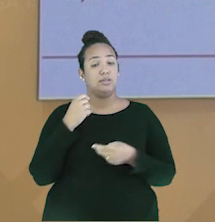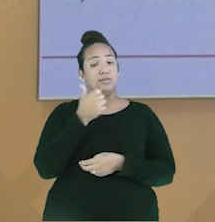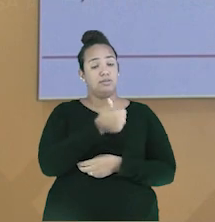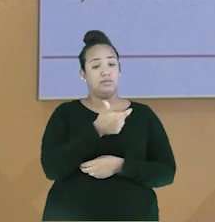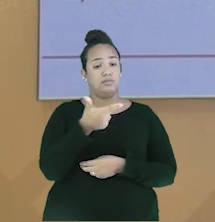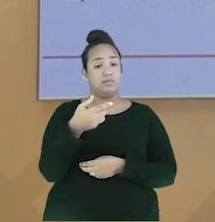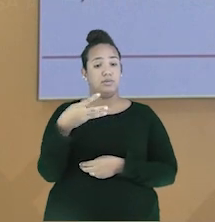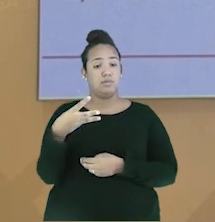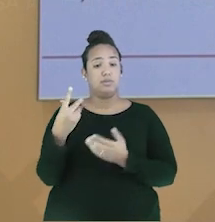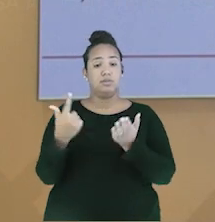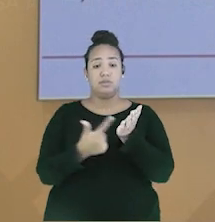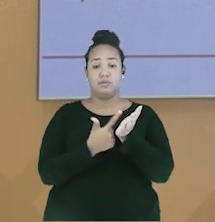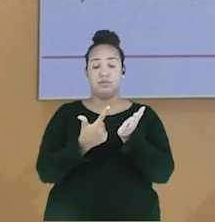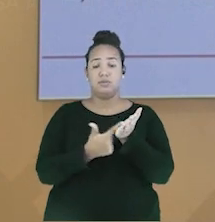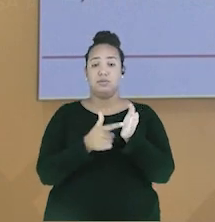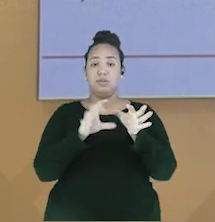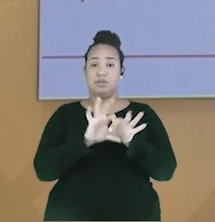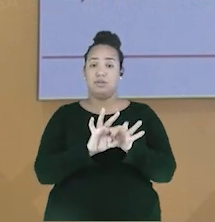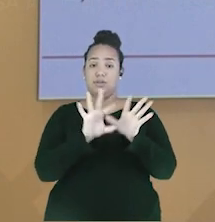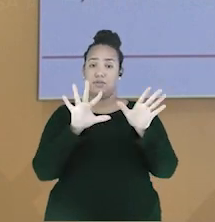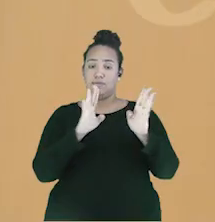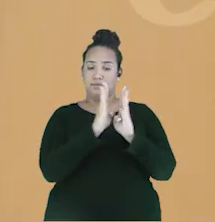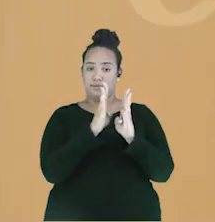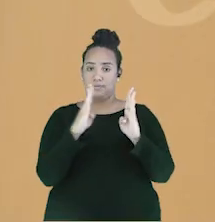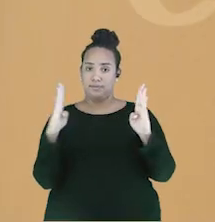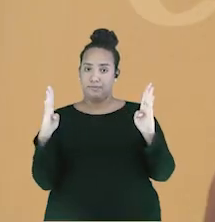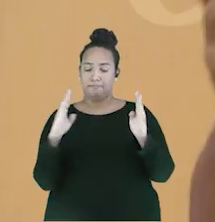123 livros disponíveis na biblioteca.